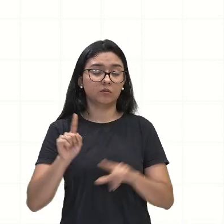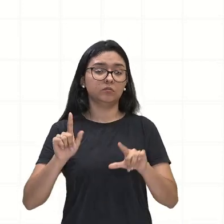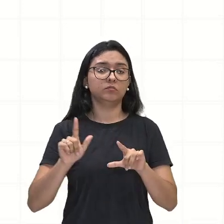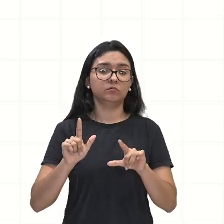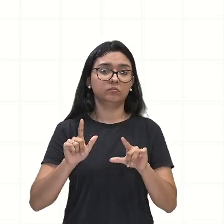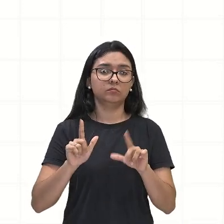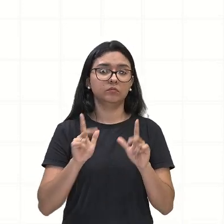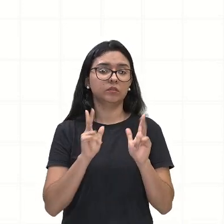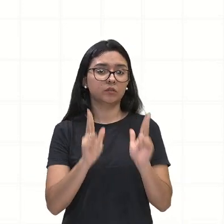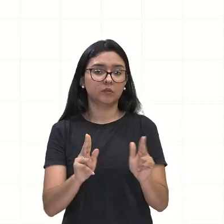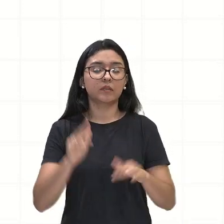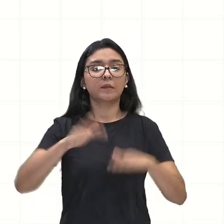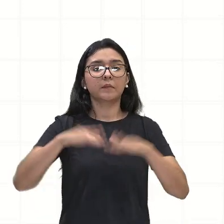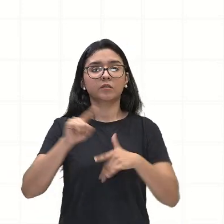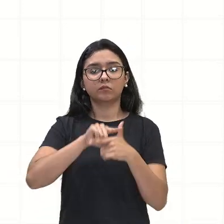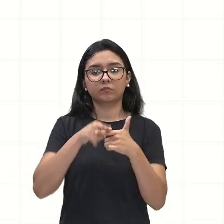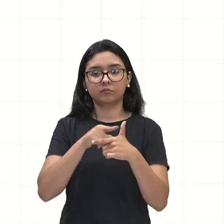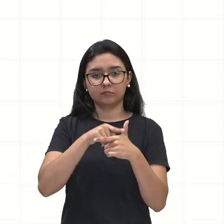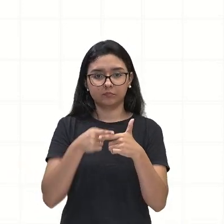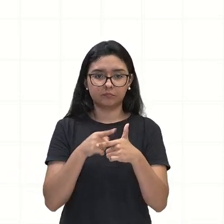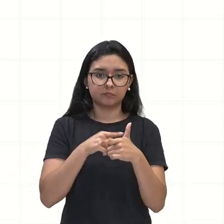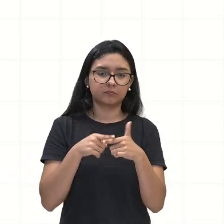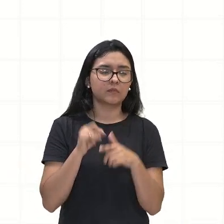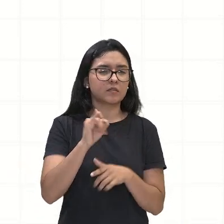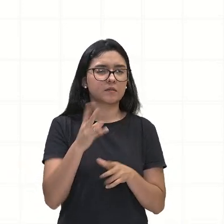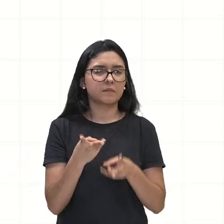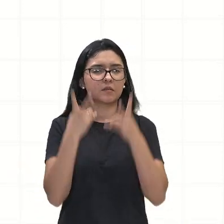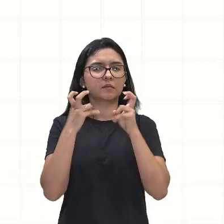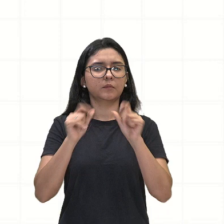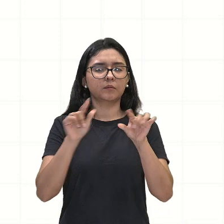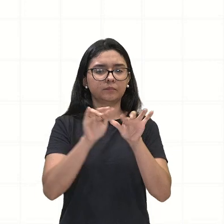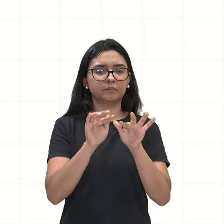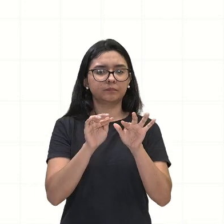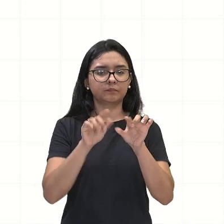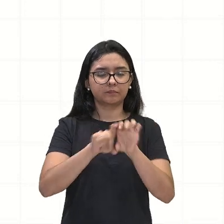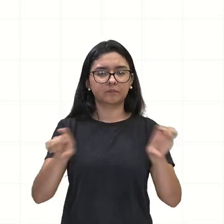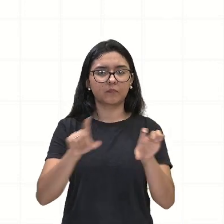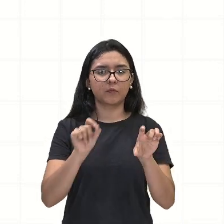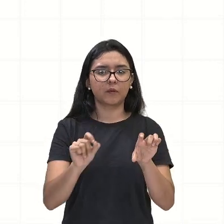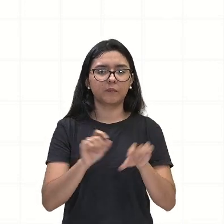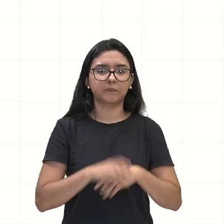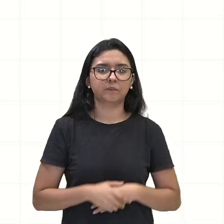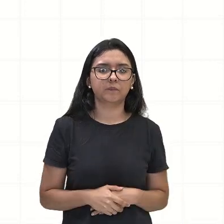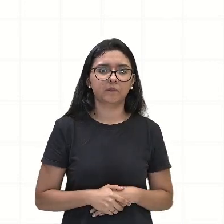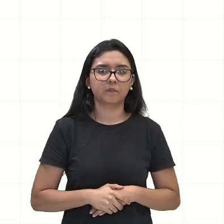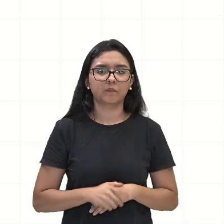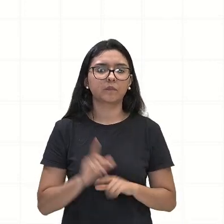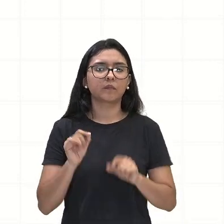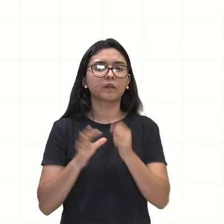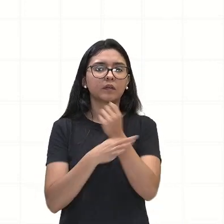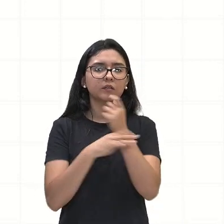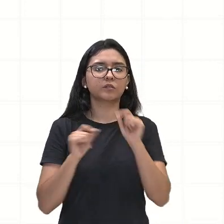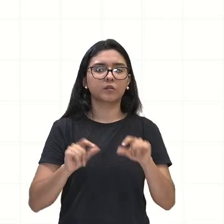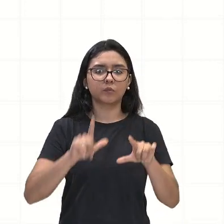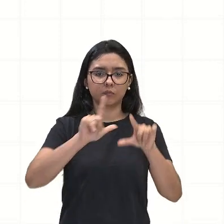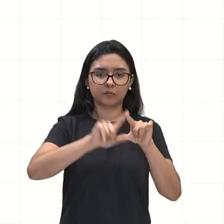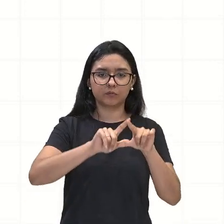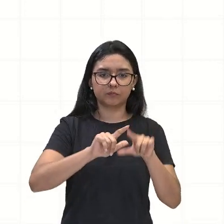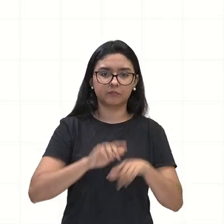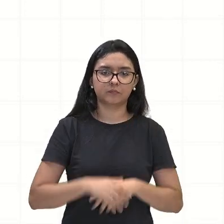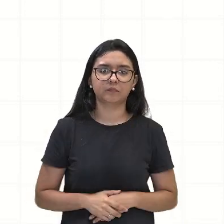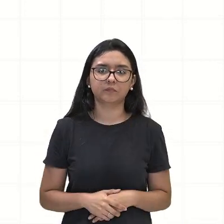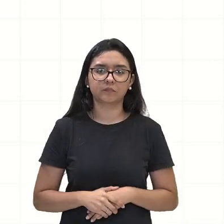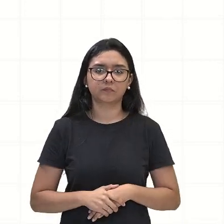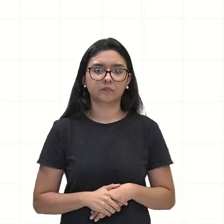dos seus ângulos. Aqui, né, se você observar o seguinte, o que garante que um triângulo é retângulo? Um